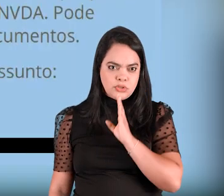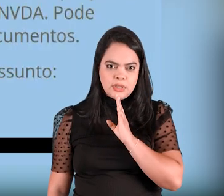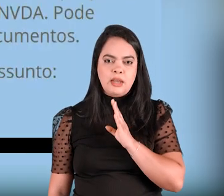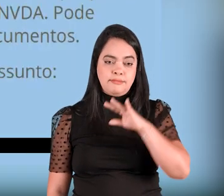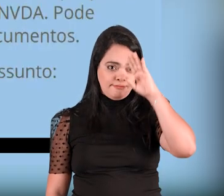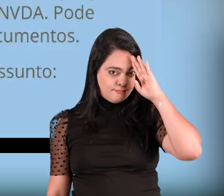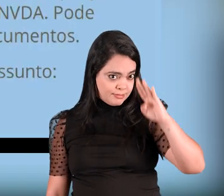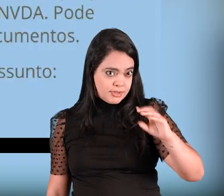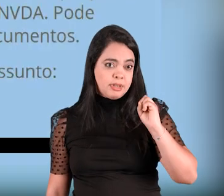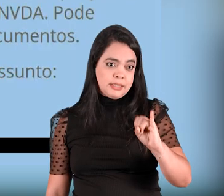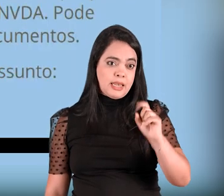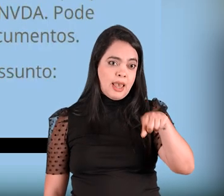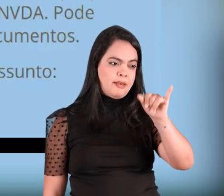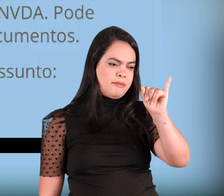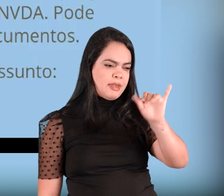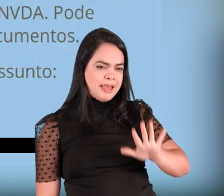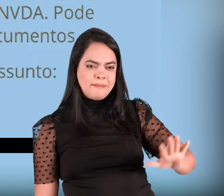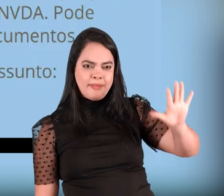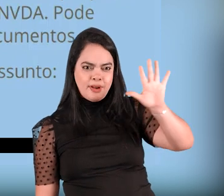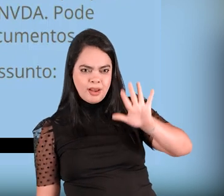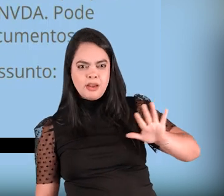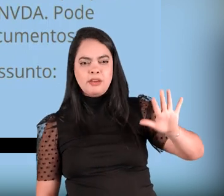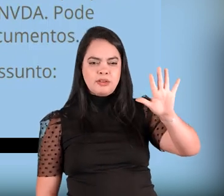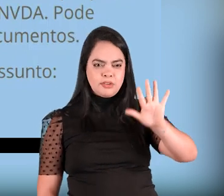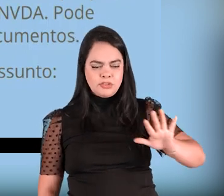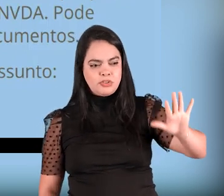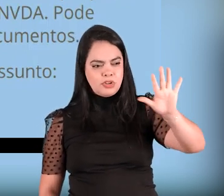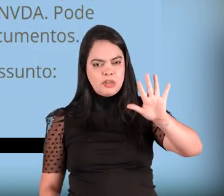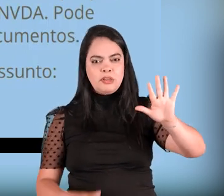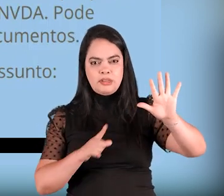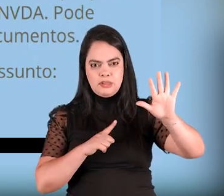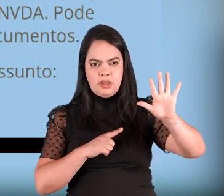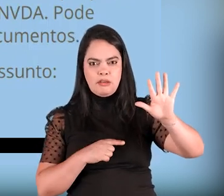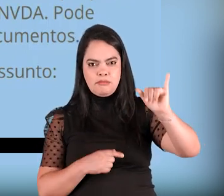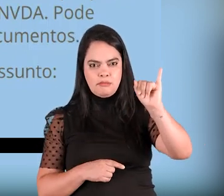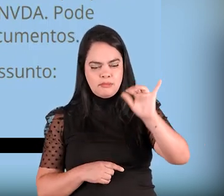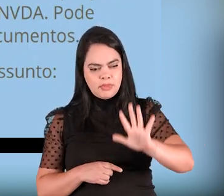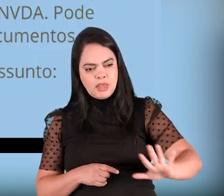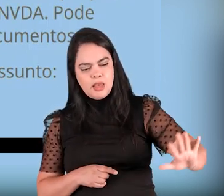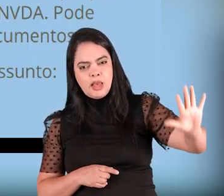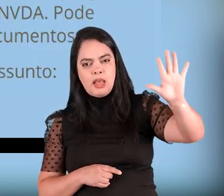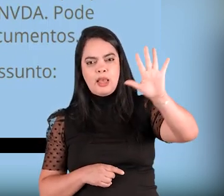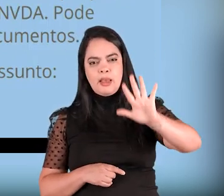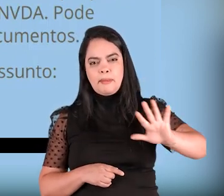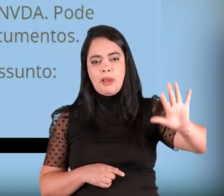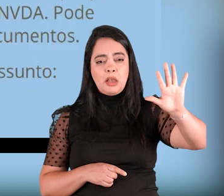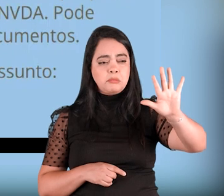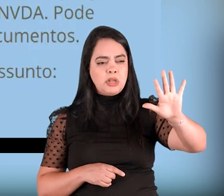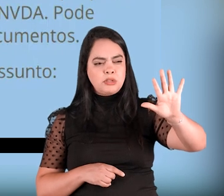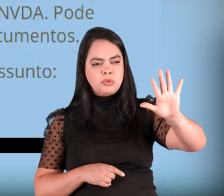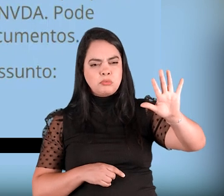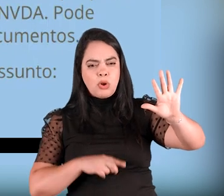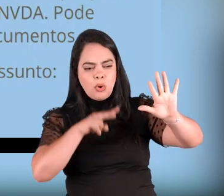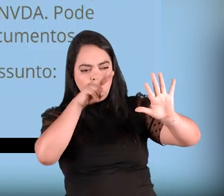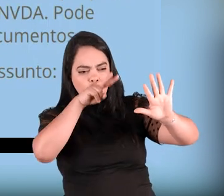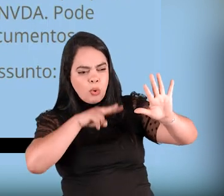material ele é uma imagem, né, a gente coloca a imagem, insere essa imagem no meio do documento, só que o leitor de tela ele